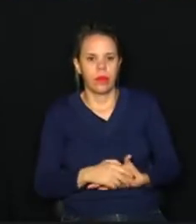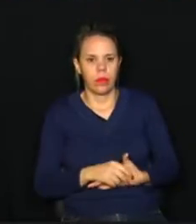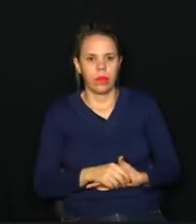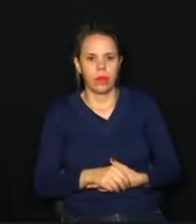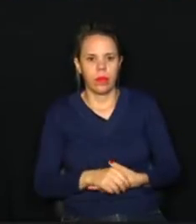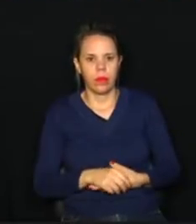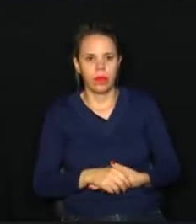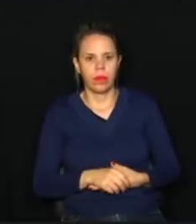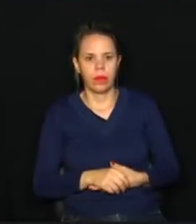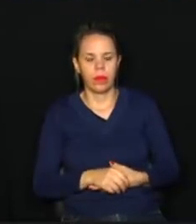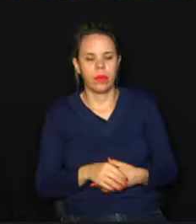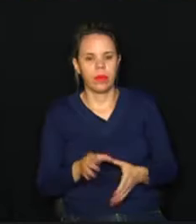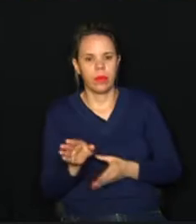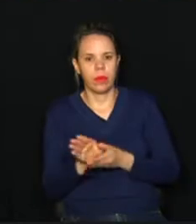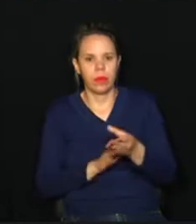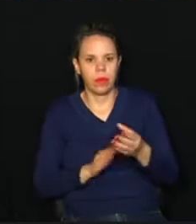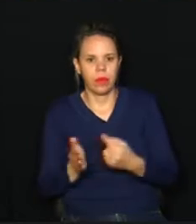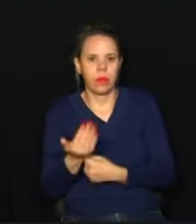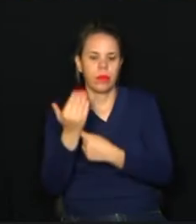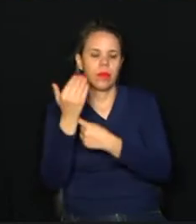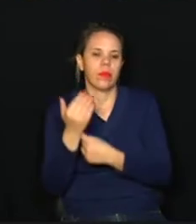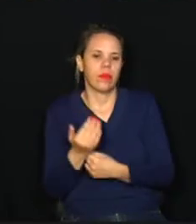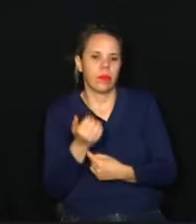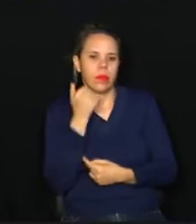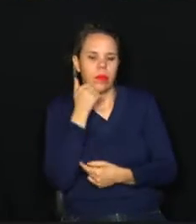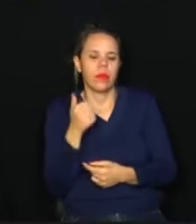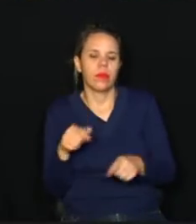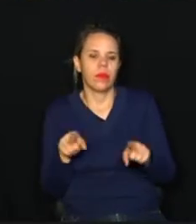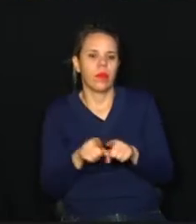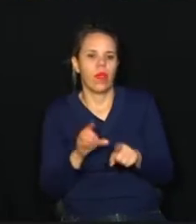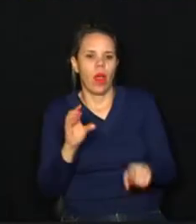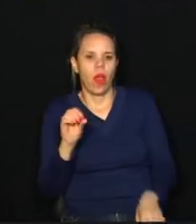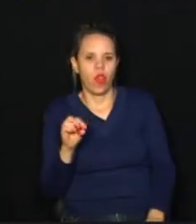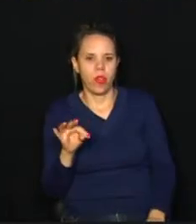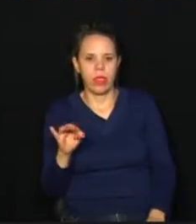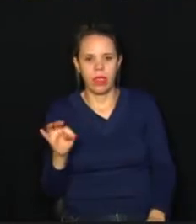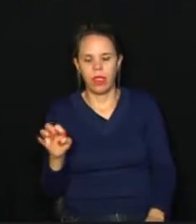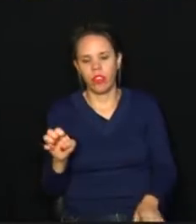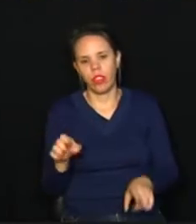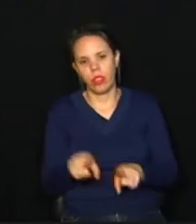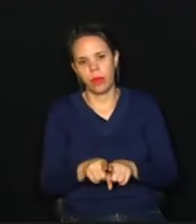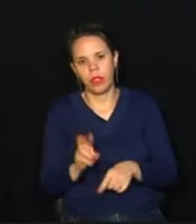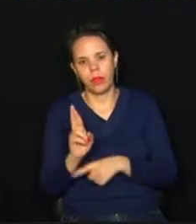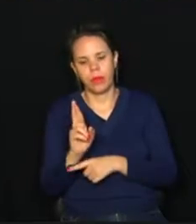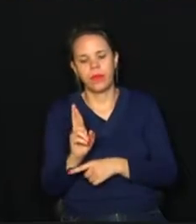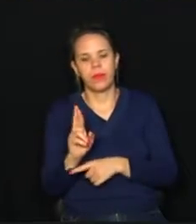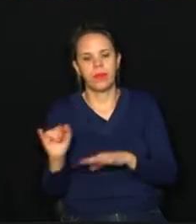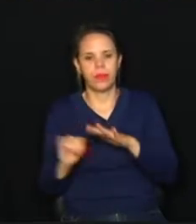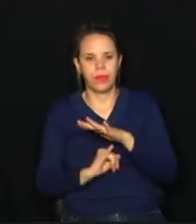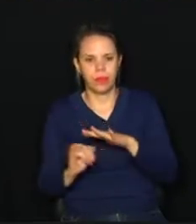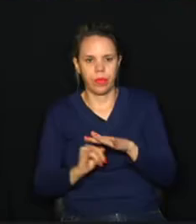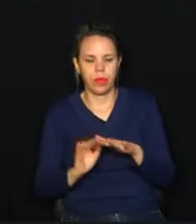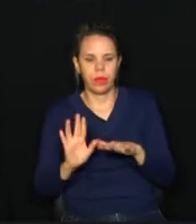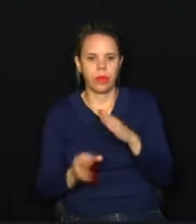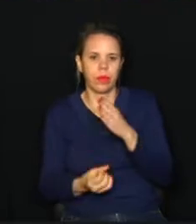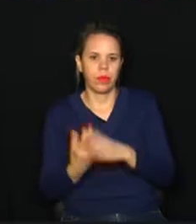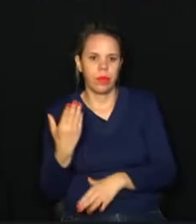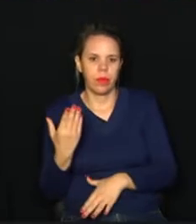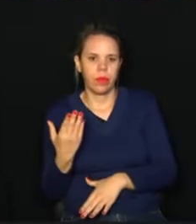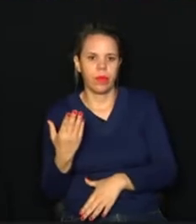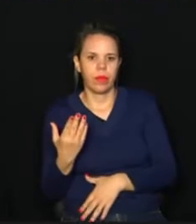o Conselho Estadual de Ciência e Tecnologia, o CONCIT, com representação das instituições que geram e